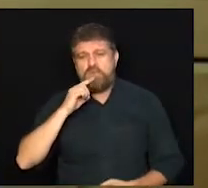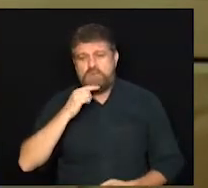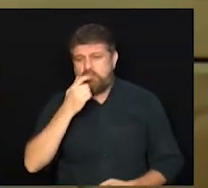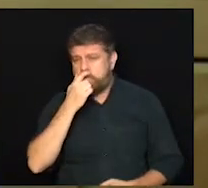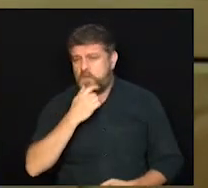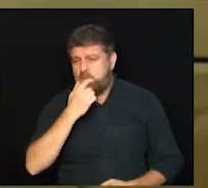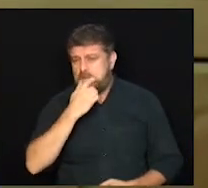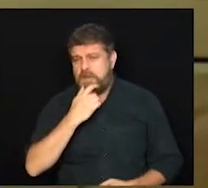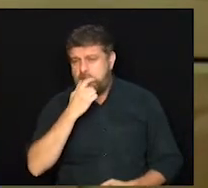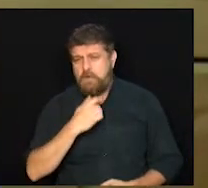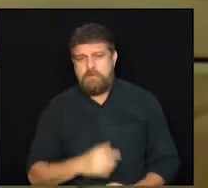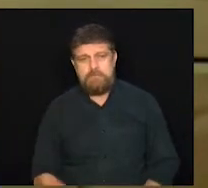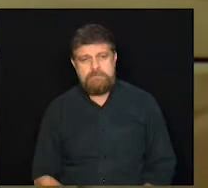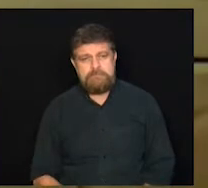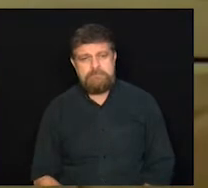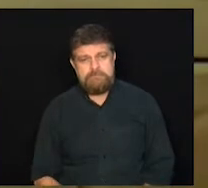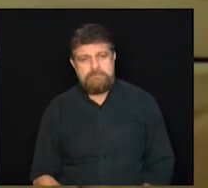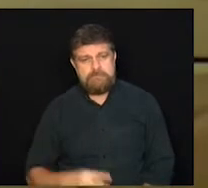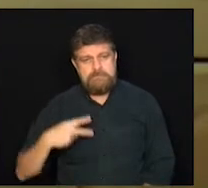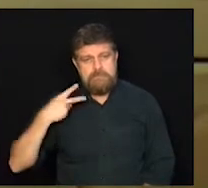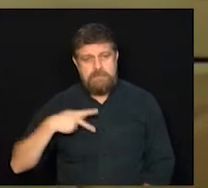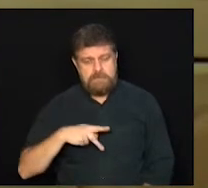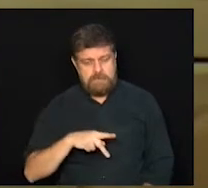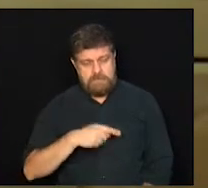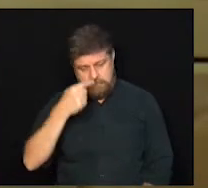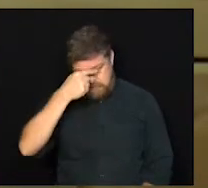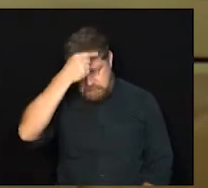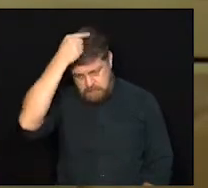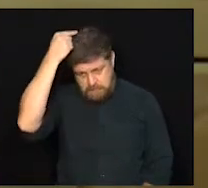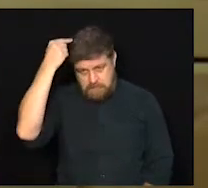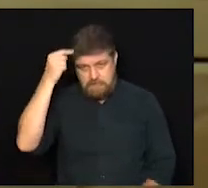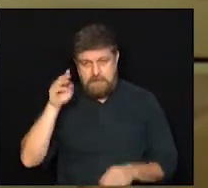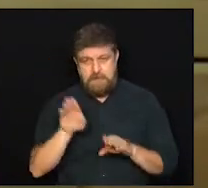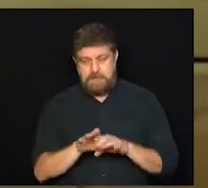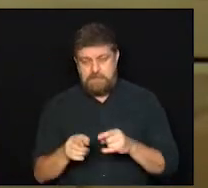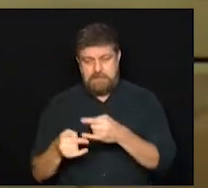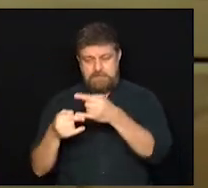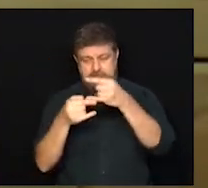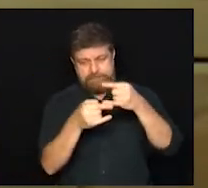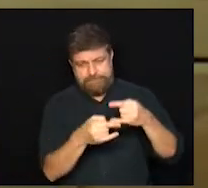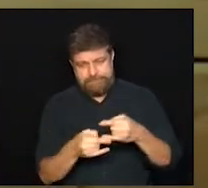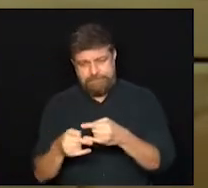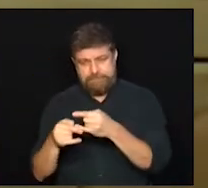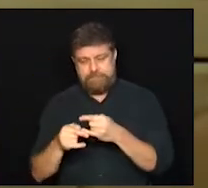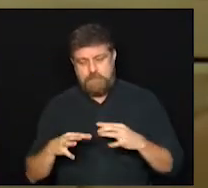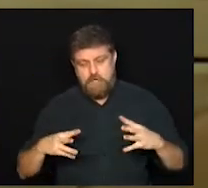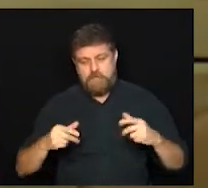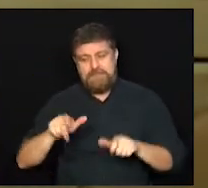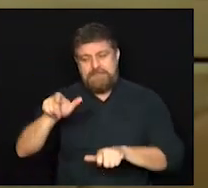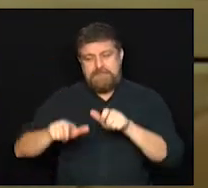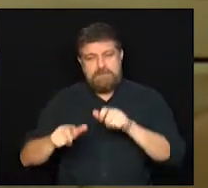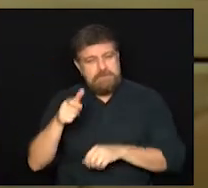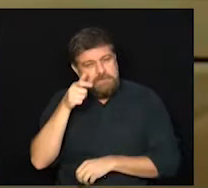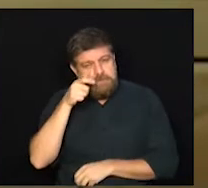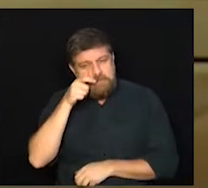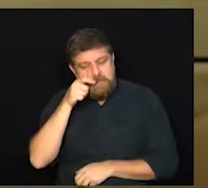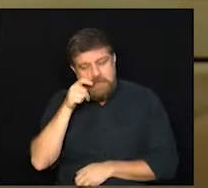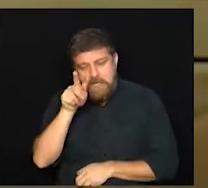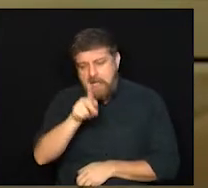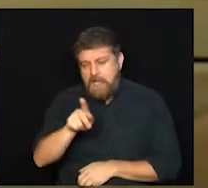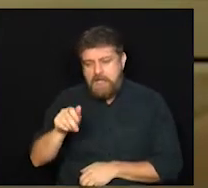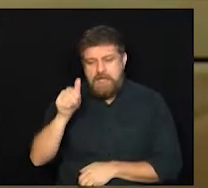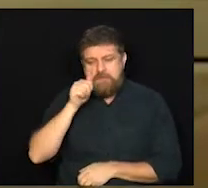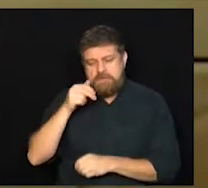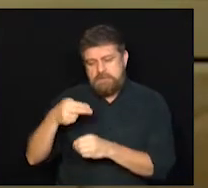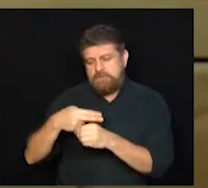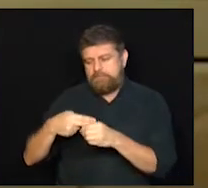Cunha, vereador Paulo Gaspar, que também acompanha lá com os assessores, o pessoal que está no gabinete, e a professora Eliane, muito obrigado,